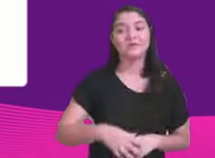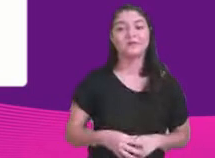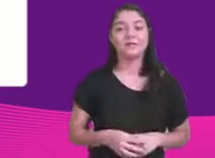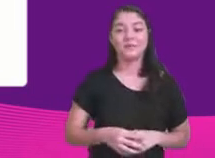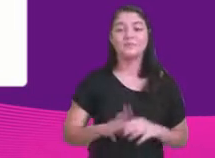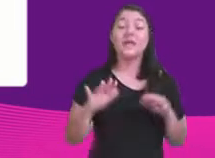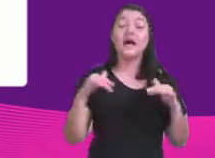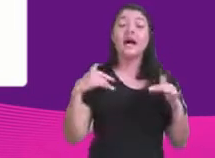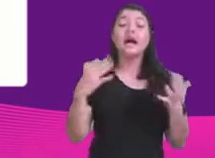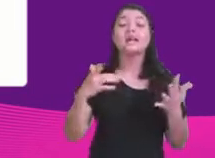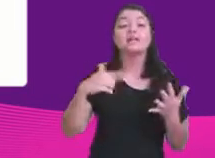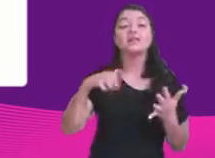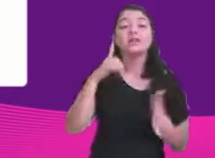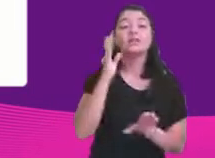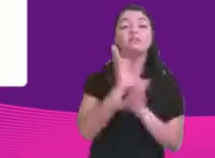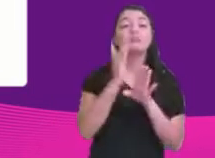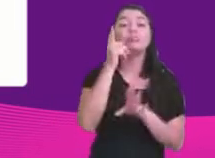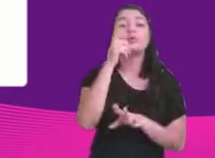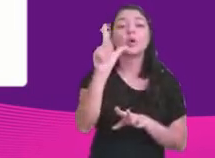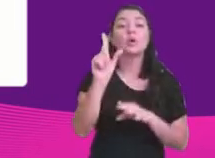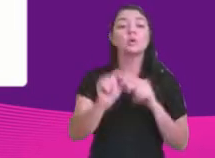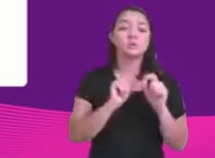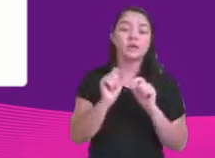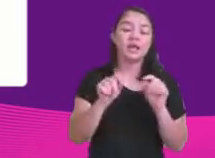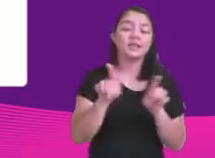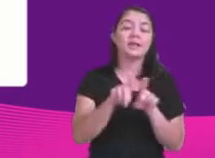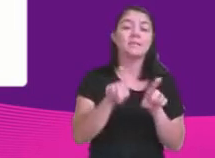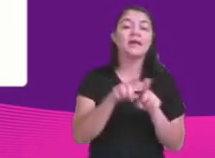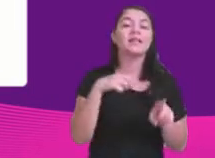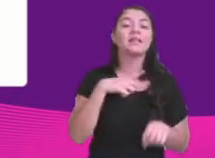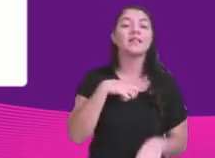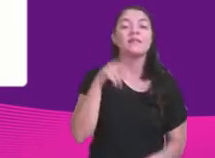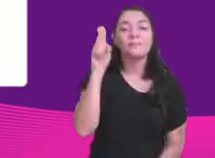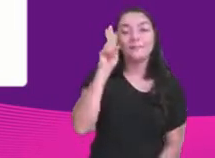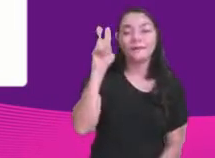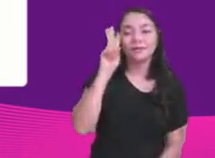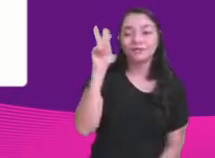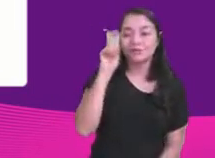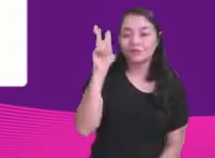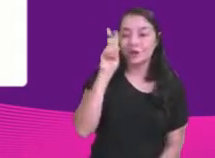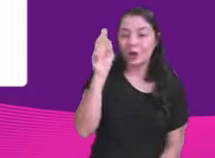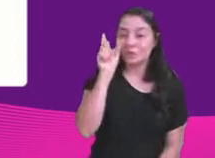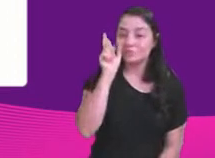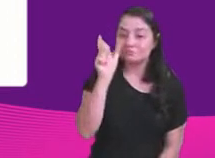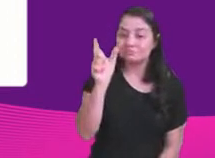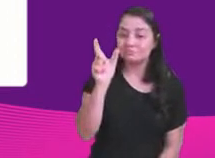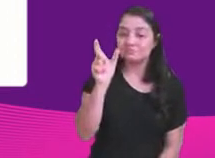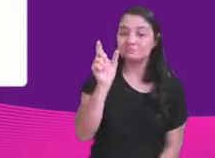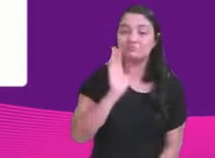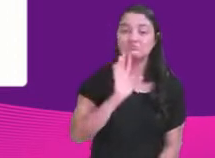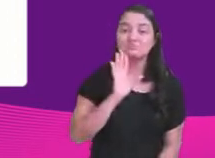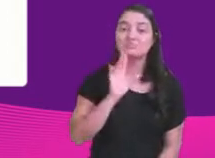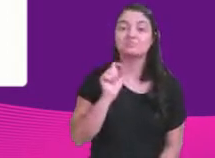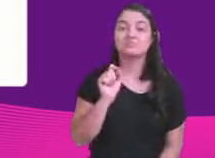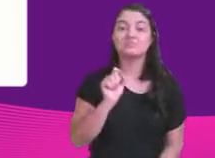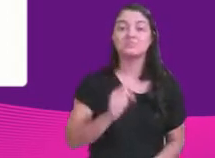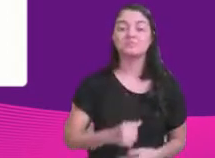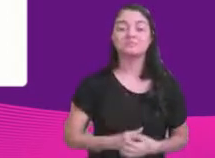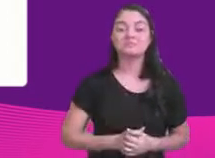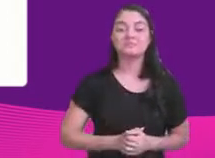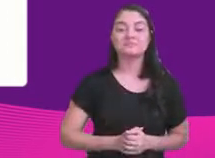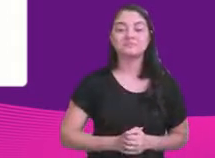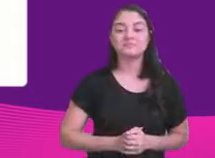apareceu, obviamente, uma história interessante relacionada a